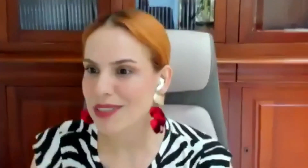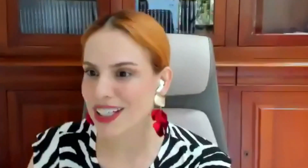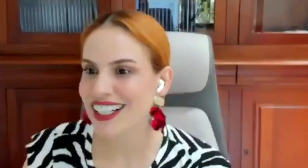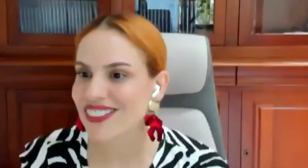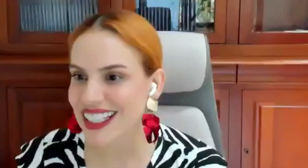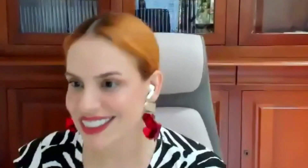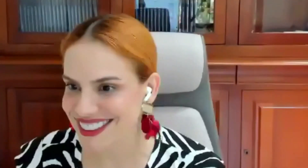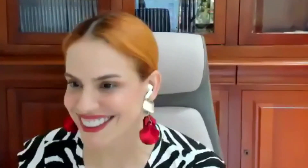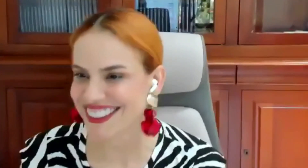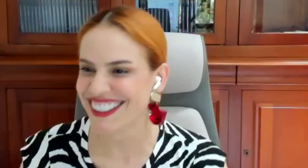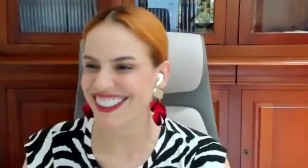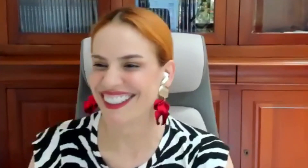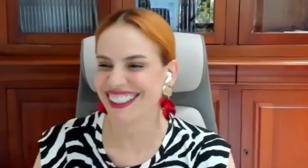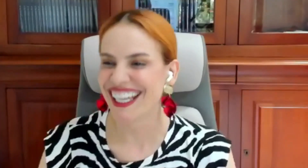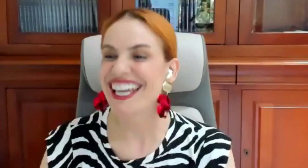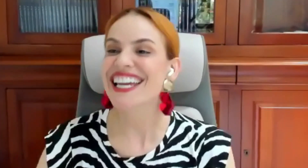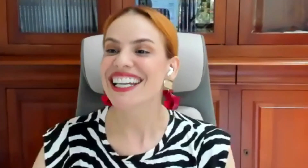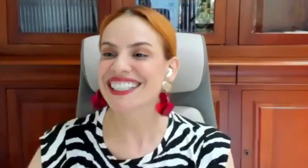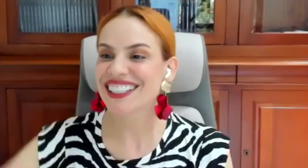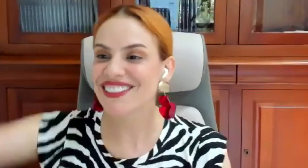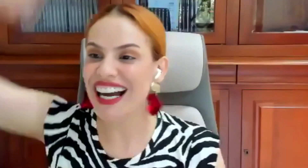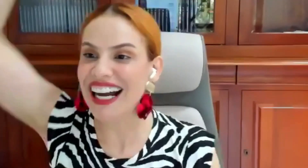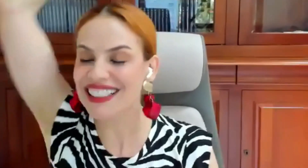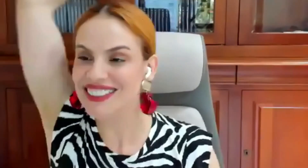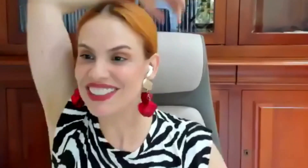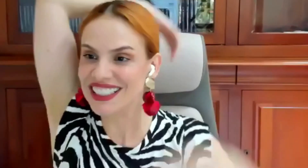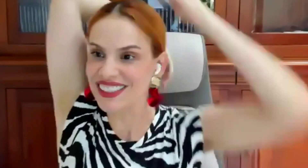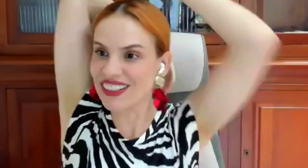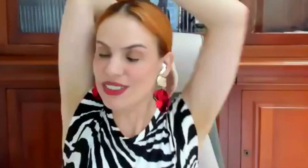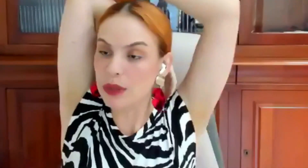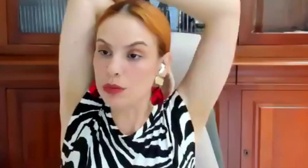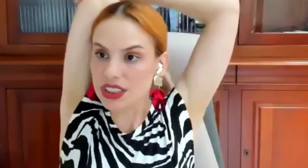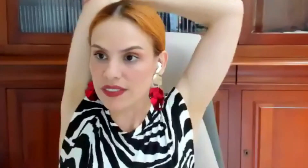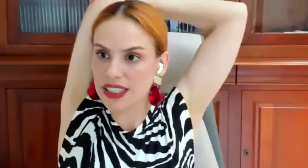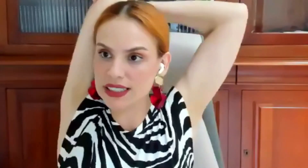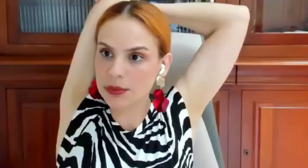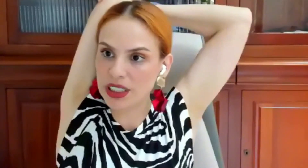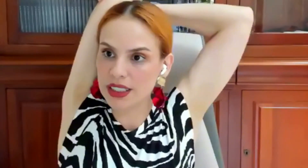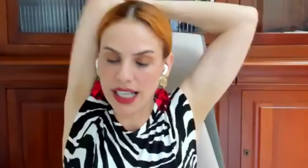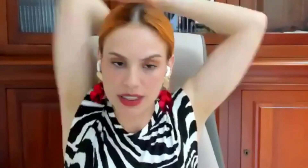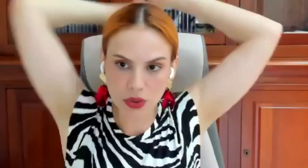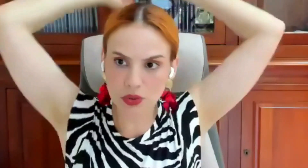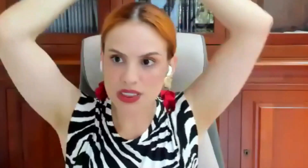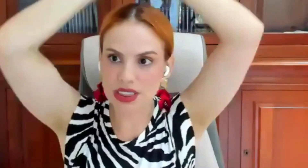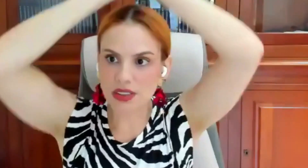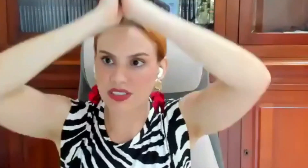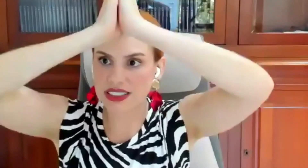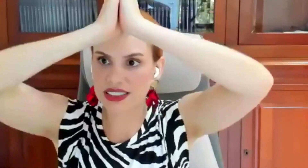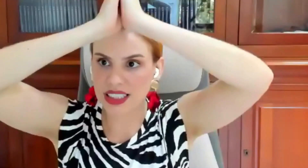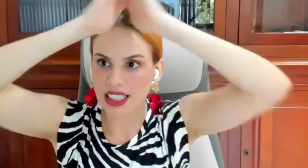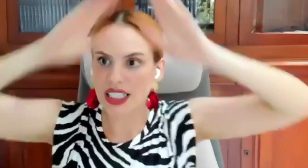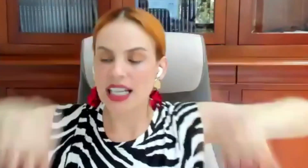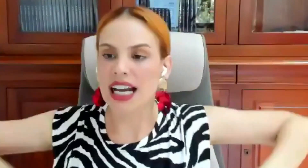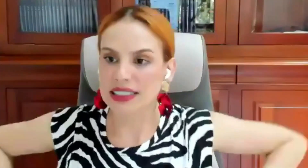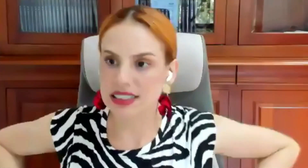o meu pé na minha cabeça. Então, eu tenho muita flexibilidade, eu consigo fazer assim,